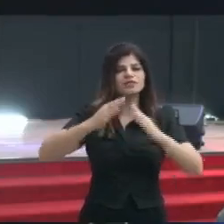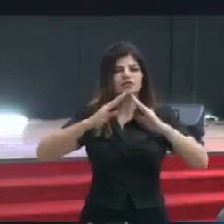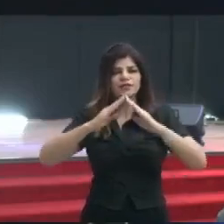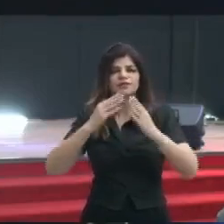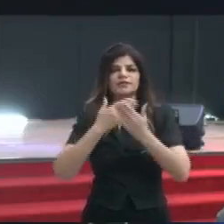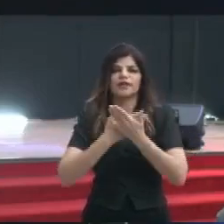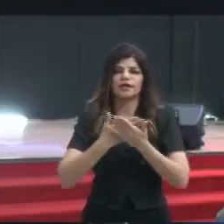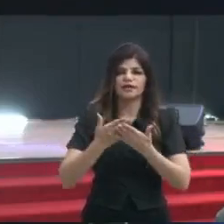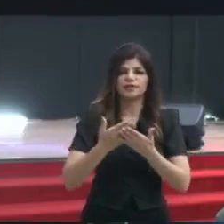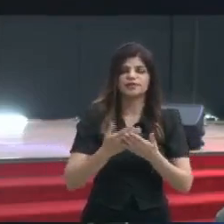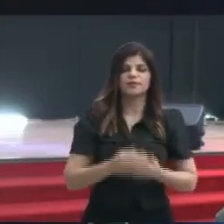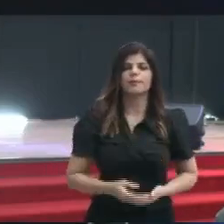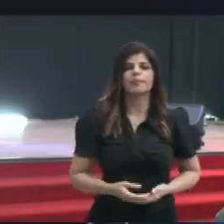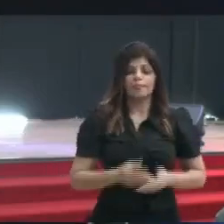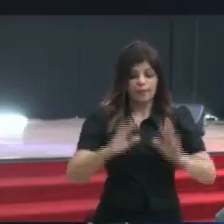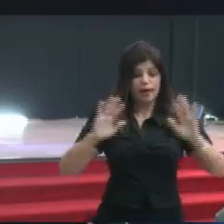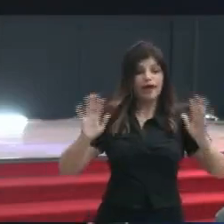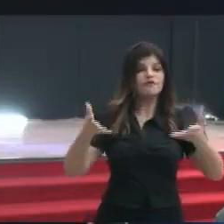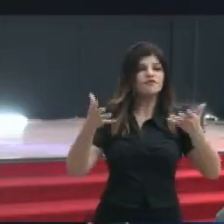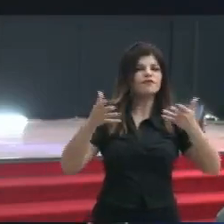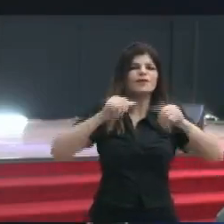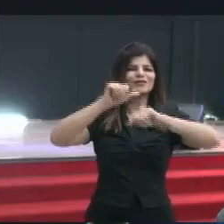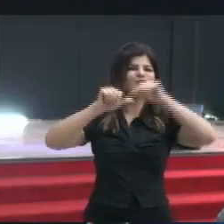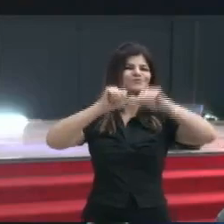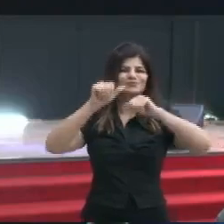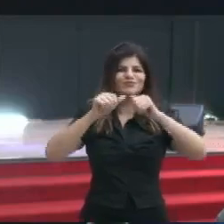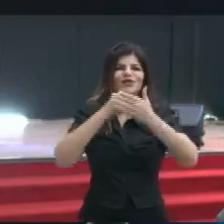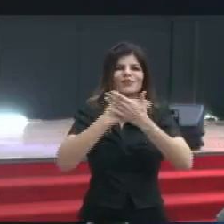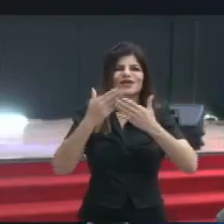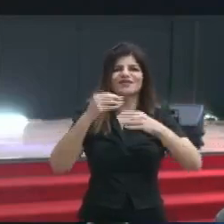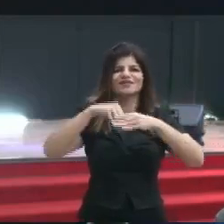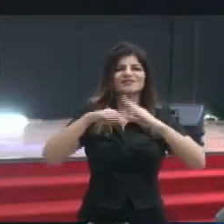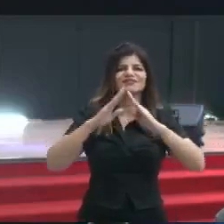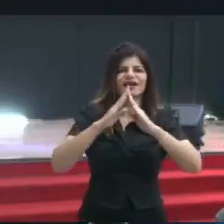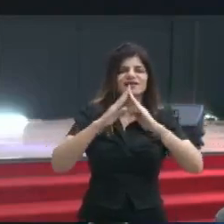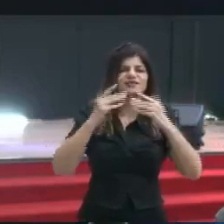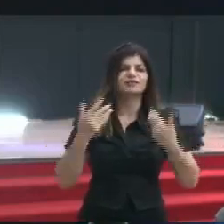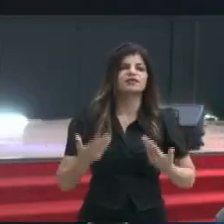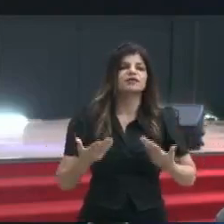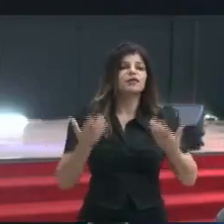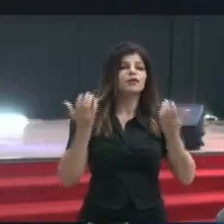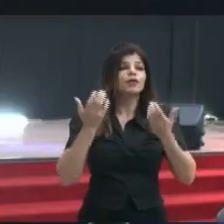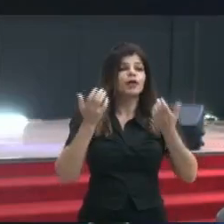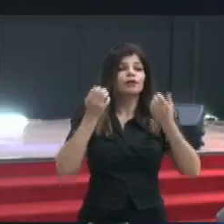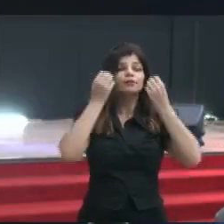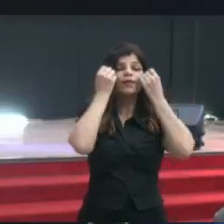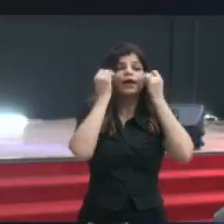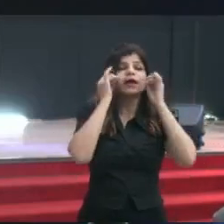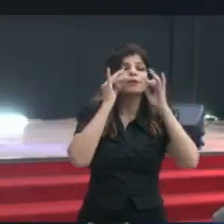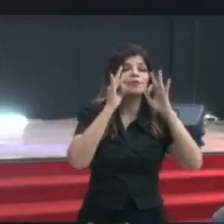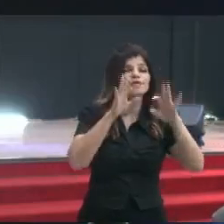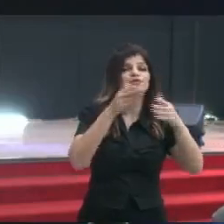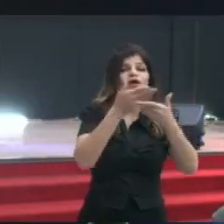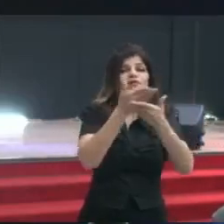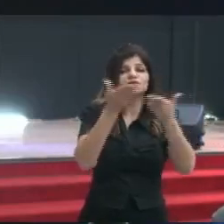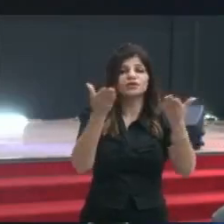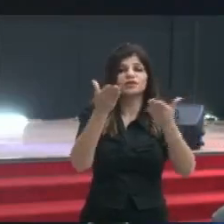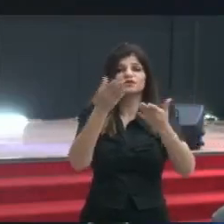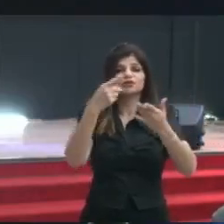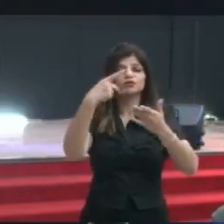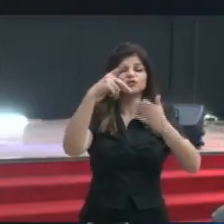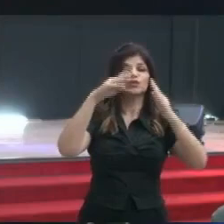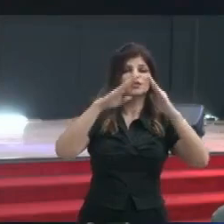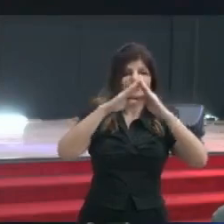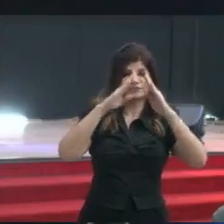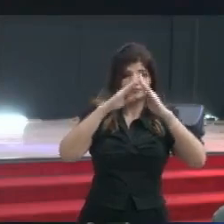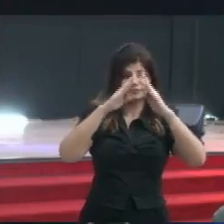em casa. Avivamento começa em casa. Eu quero abençoar você, eu quero abençoar sua